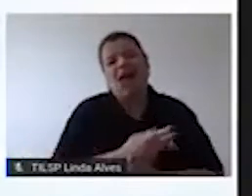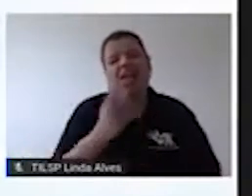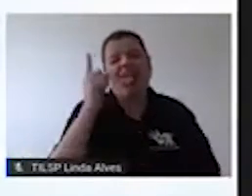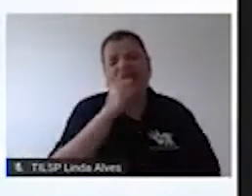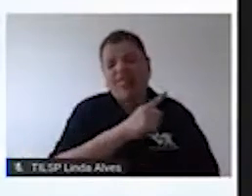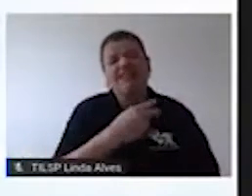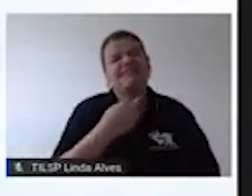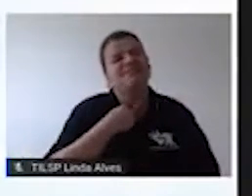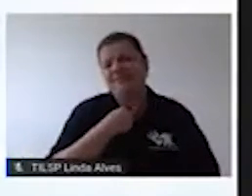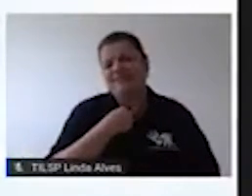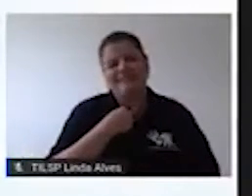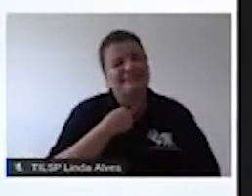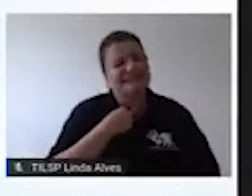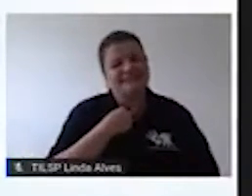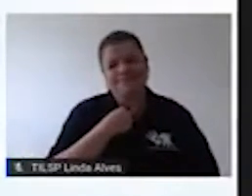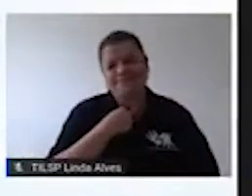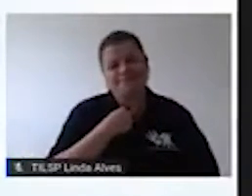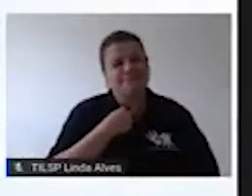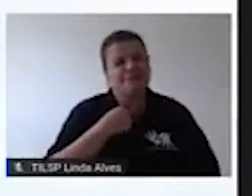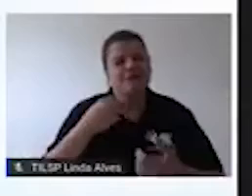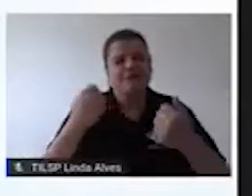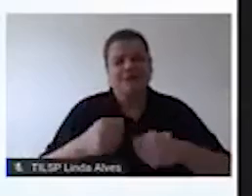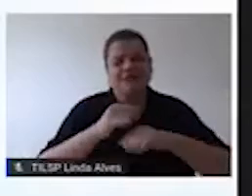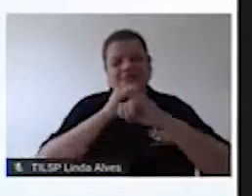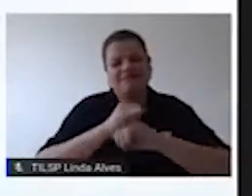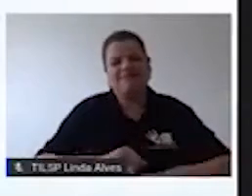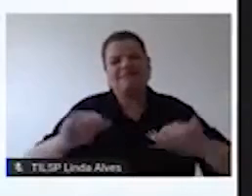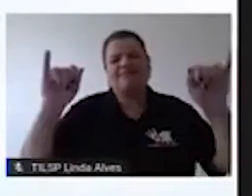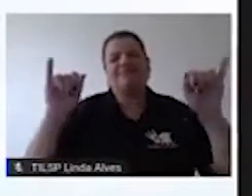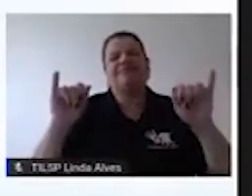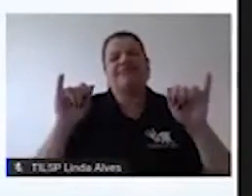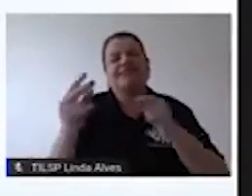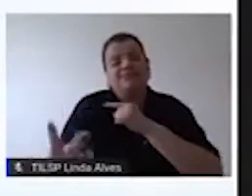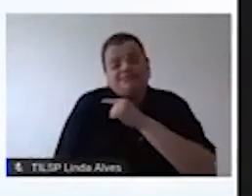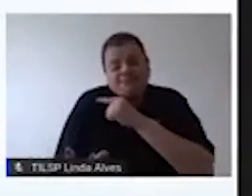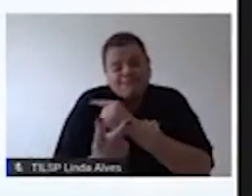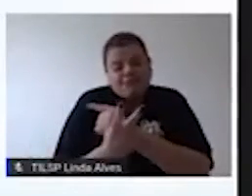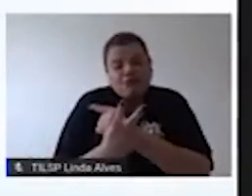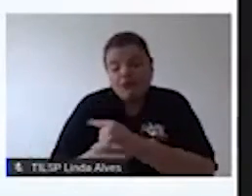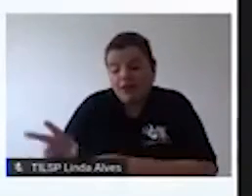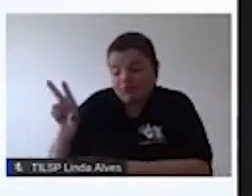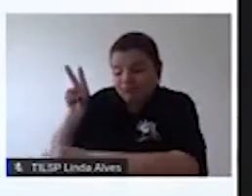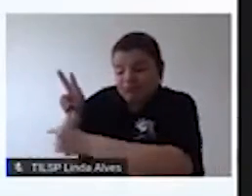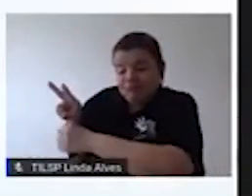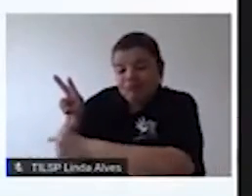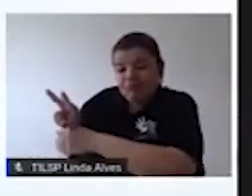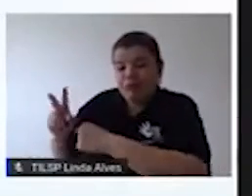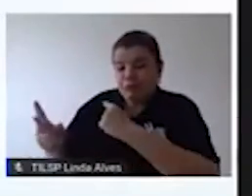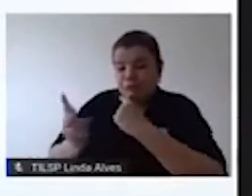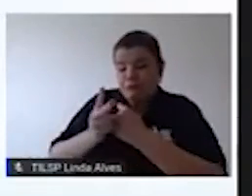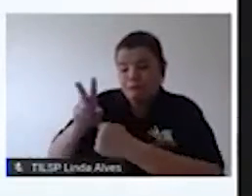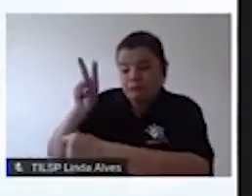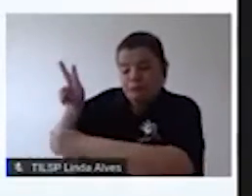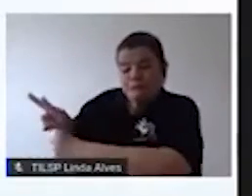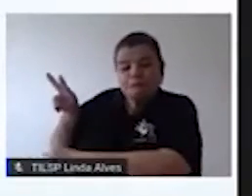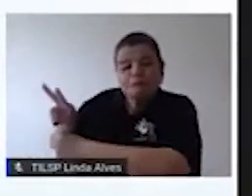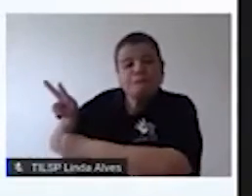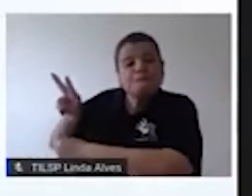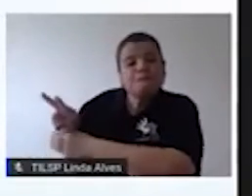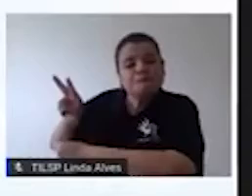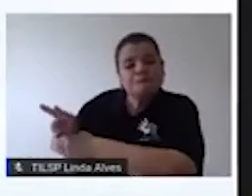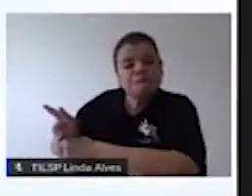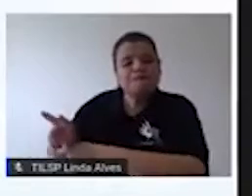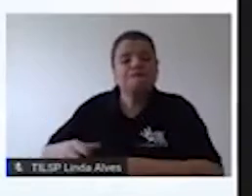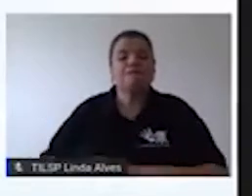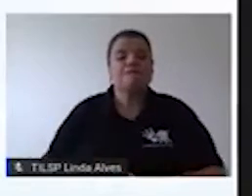o primeiro recado aqui é a gente ter o cuidado com o próximo, né? Particularmente com o próximo e com aqueles que a